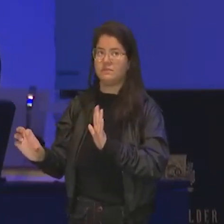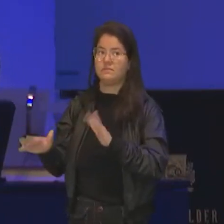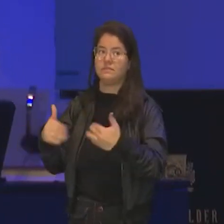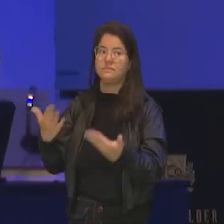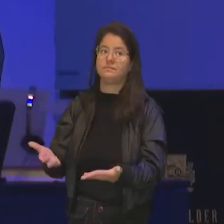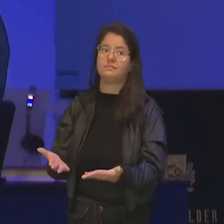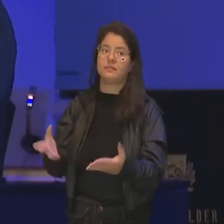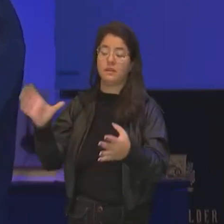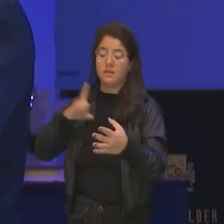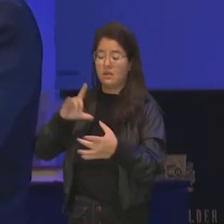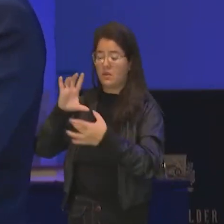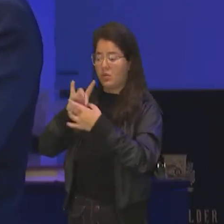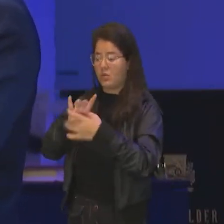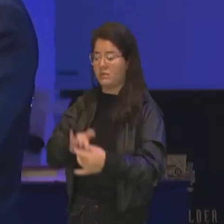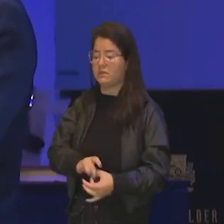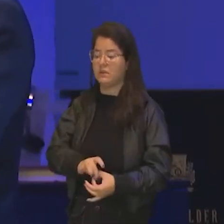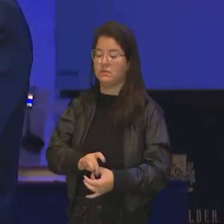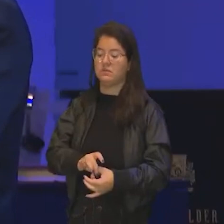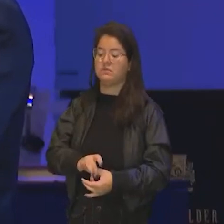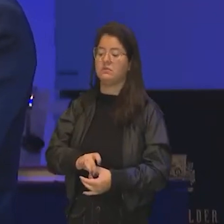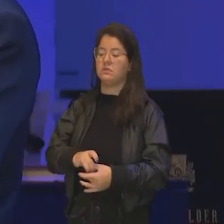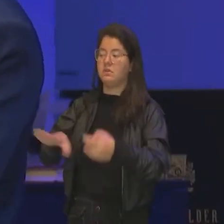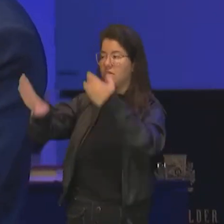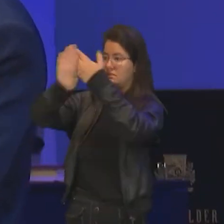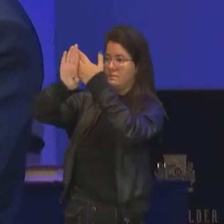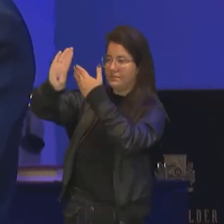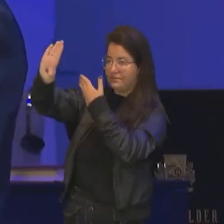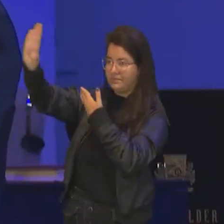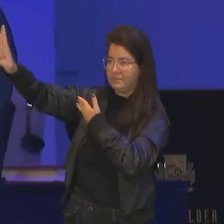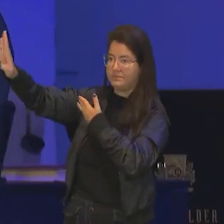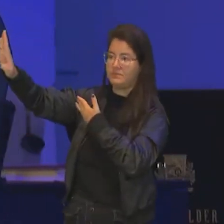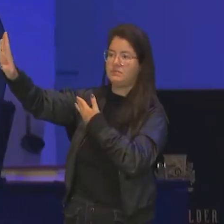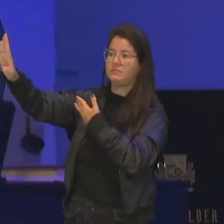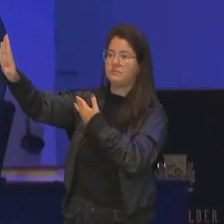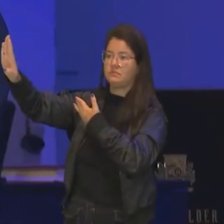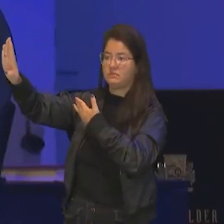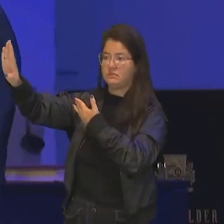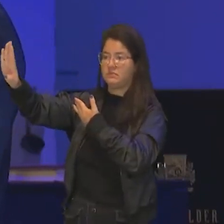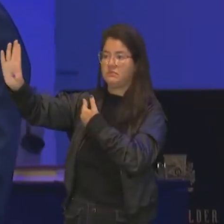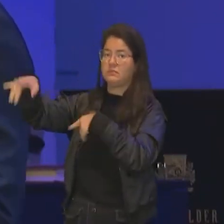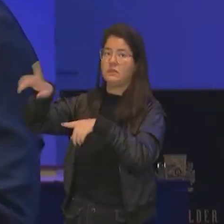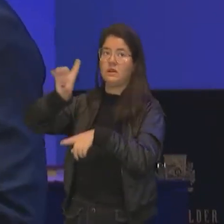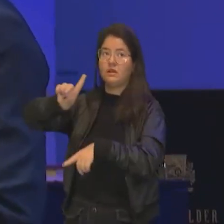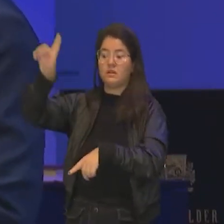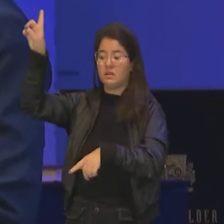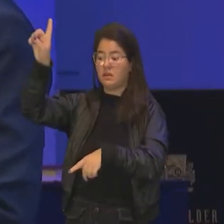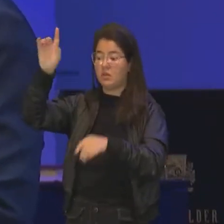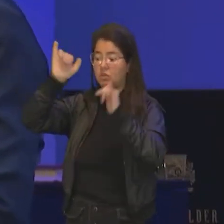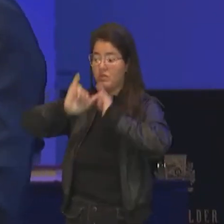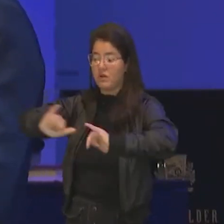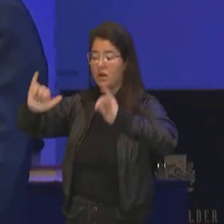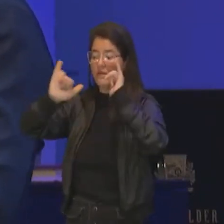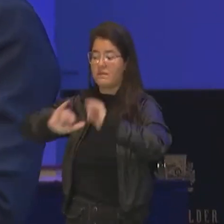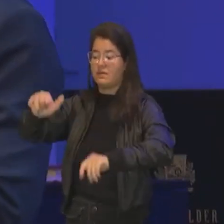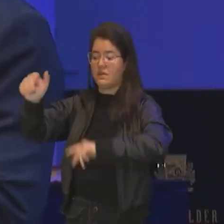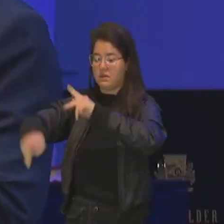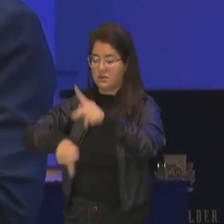Depois desse contexto de distanciamento, em que Deus fala com o seu